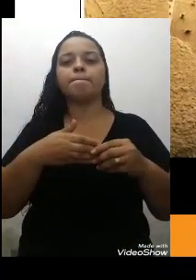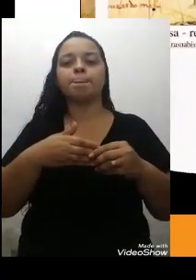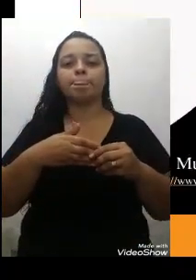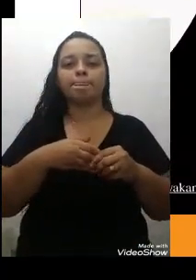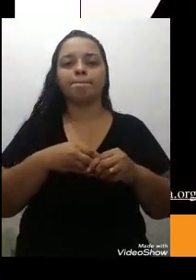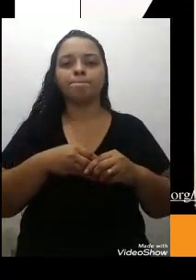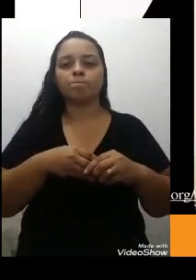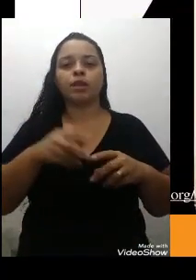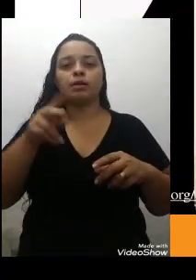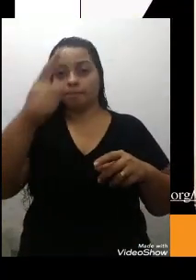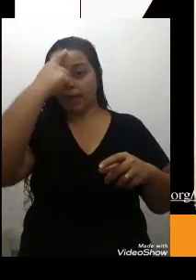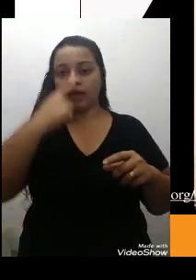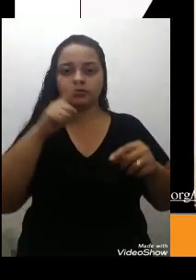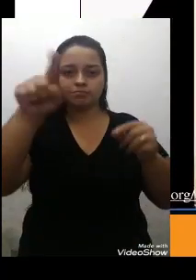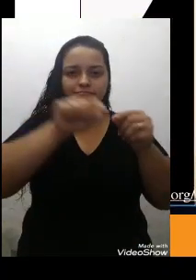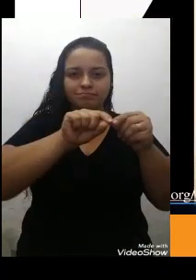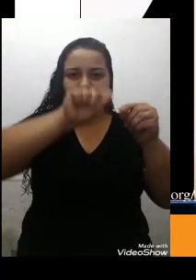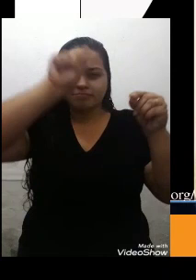nessa representação